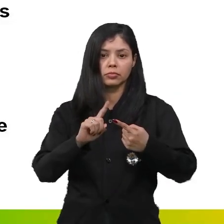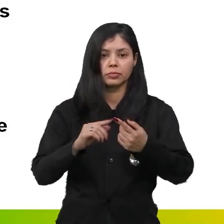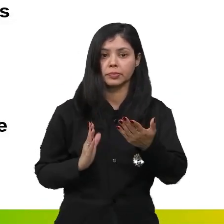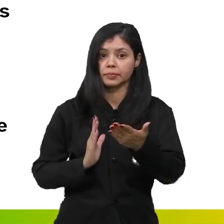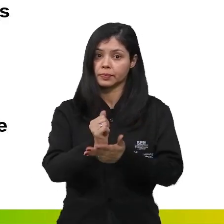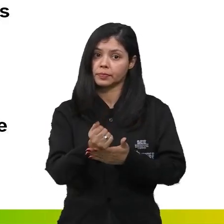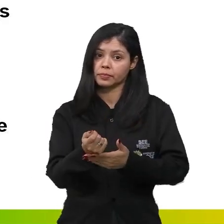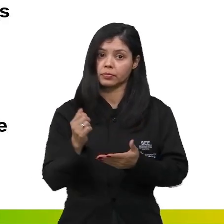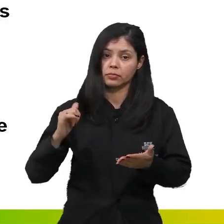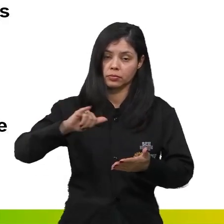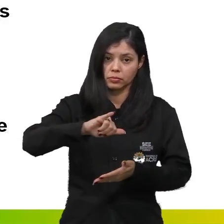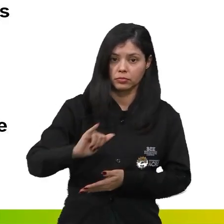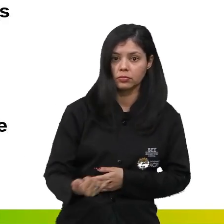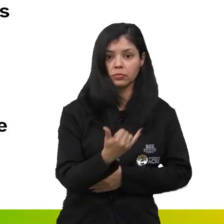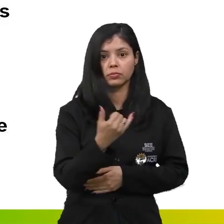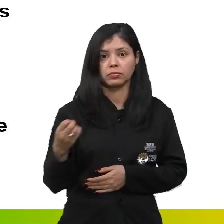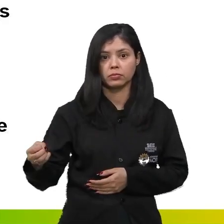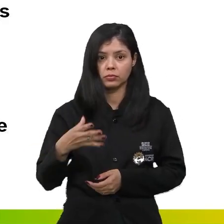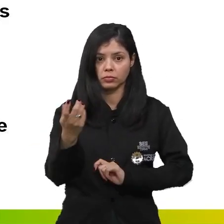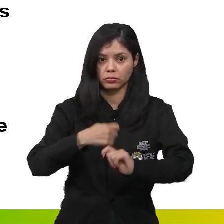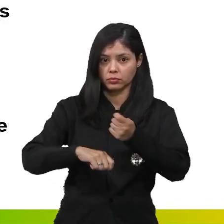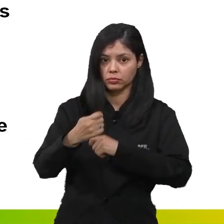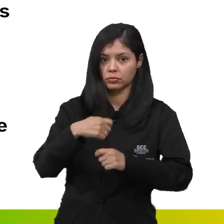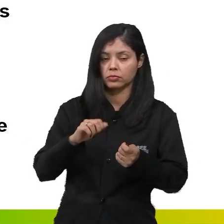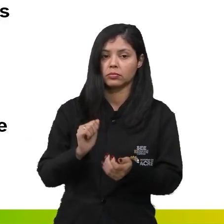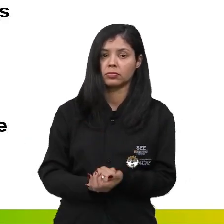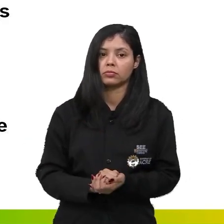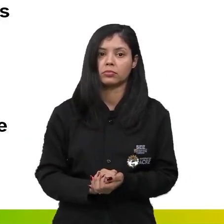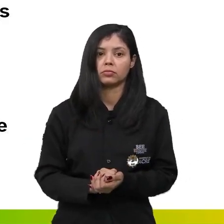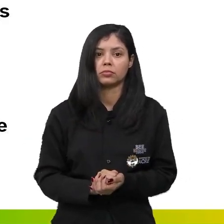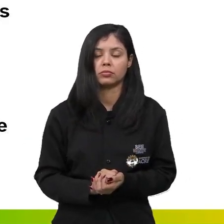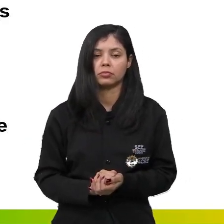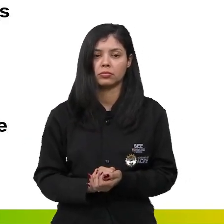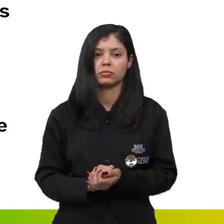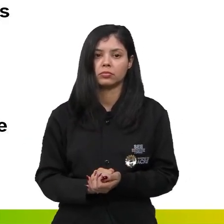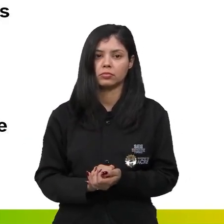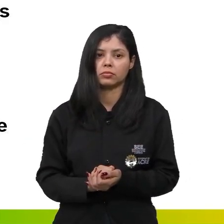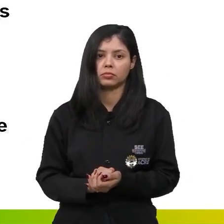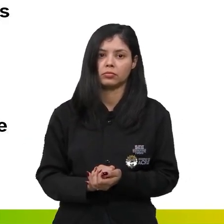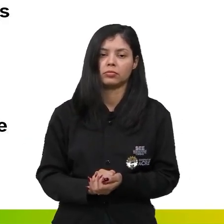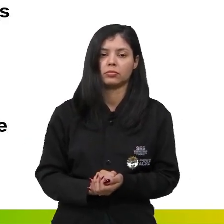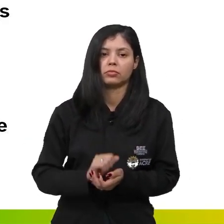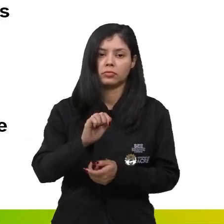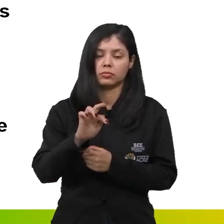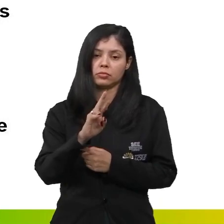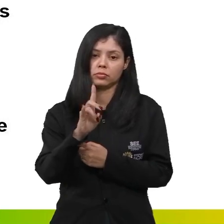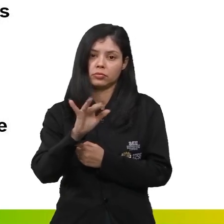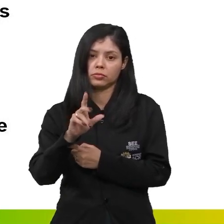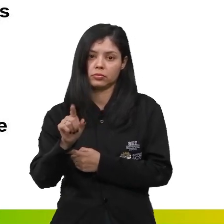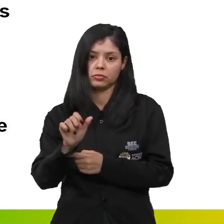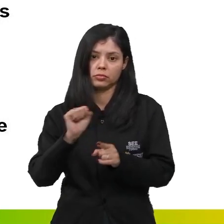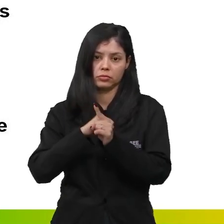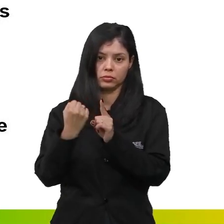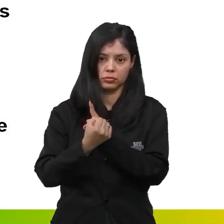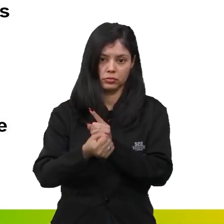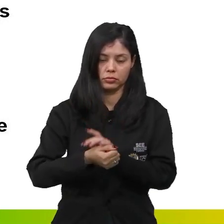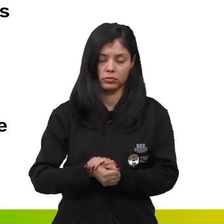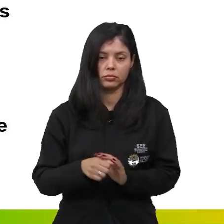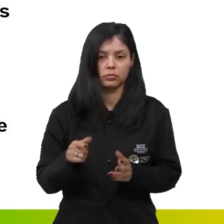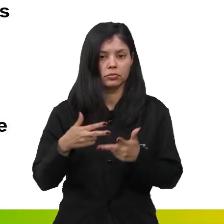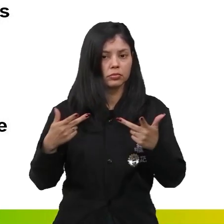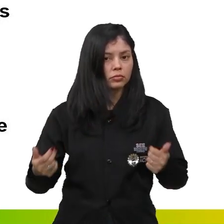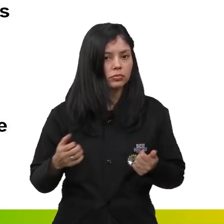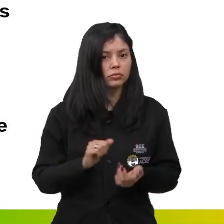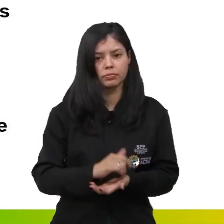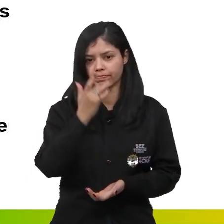eles buscavam novas oportunidades econômicas e ascensão social. As coisas não